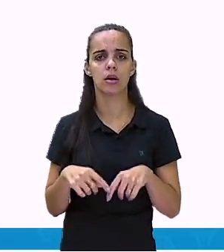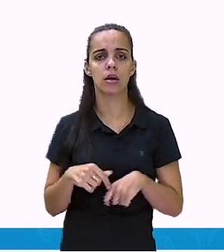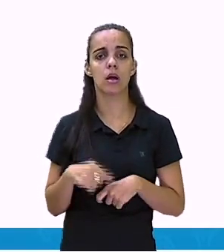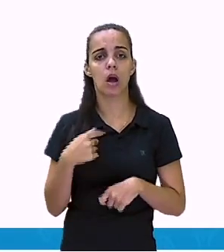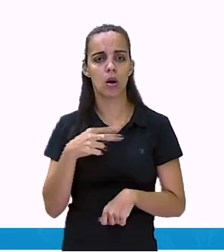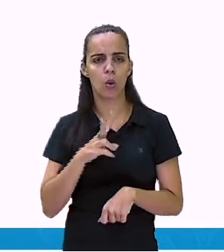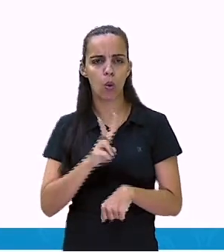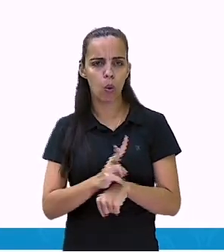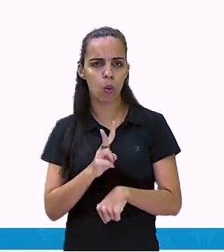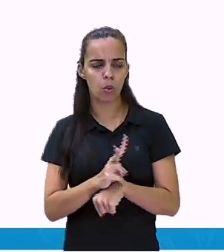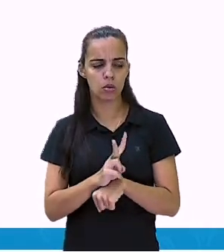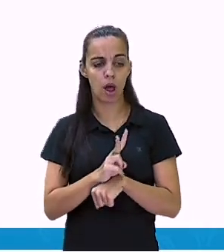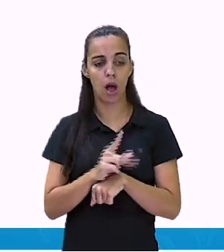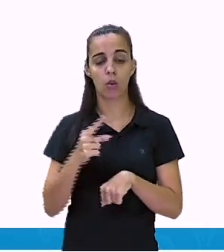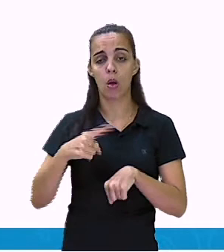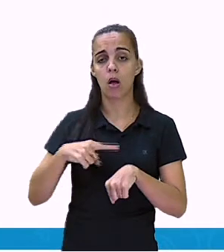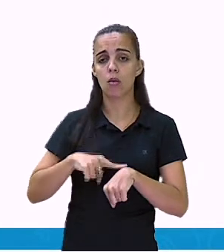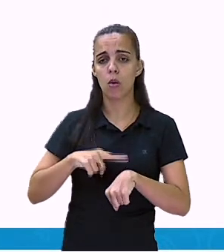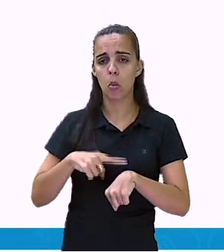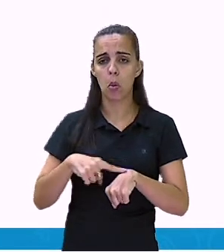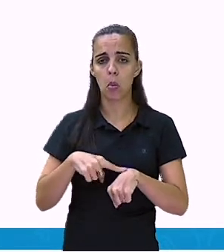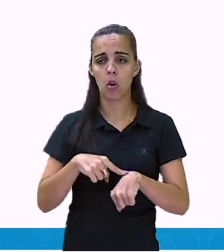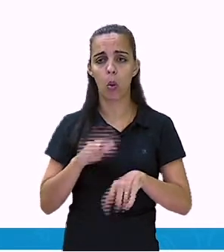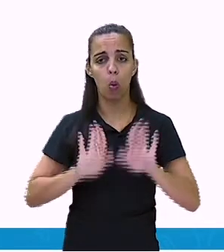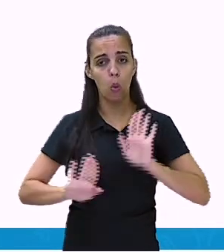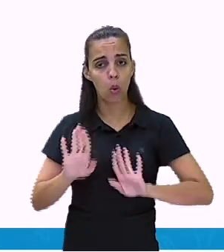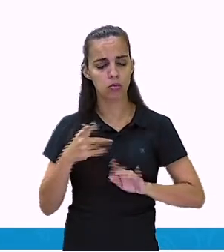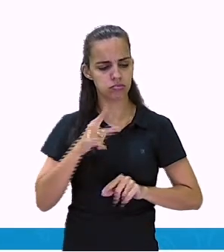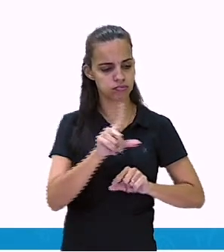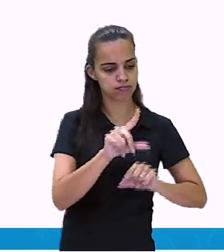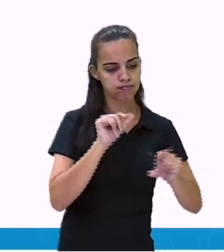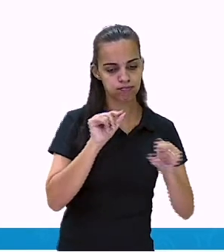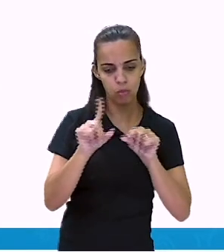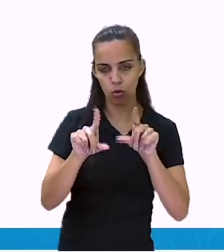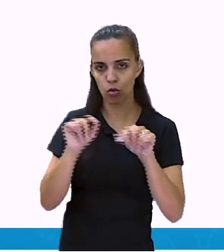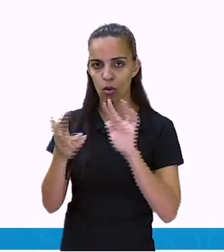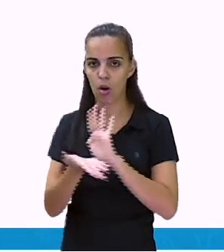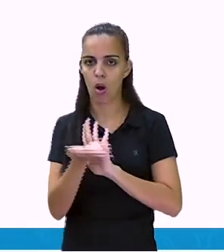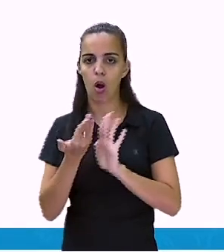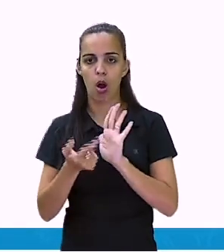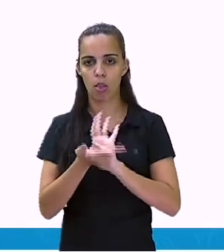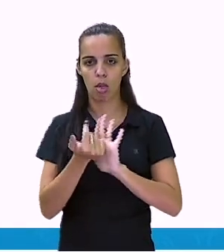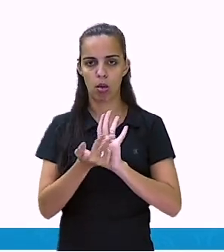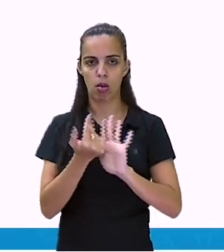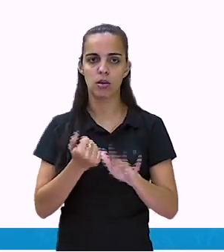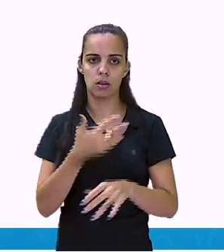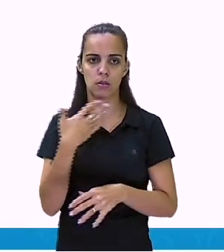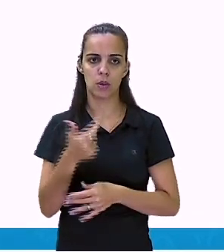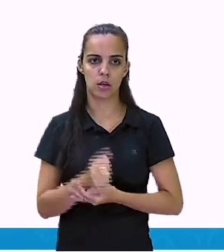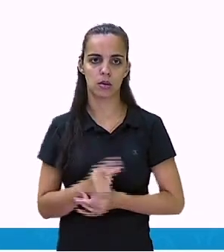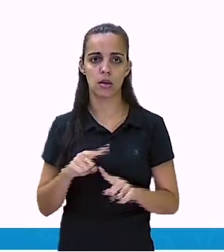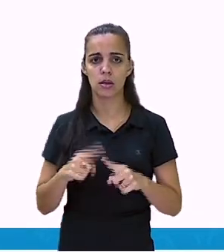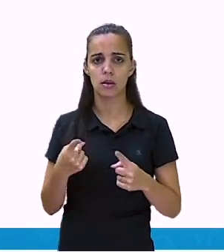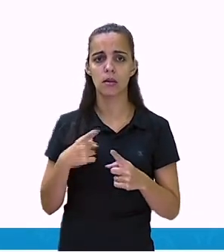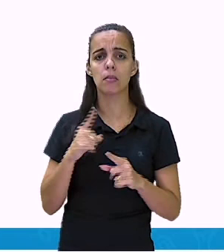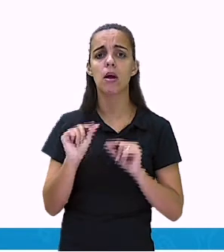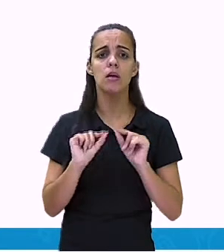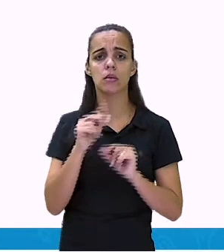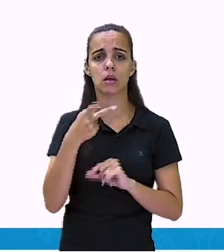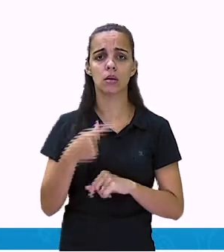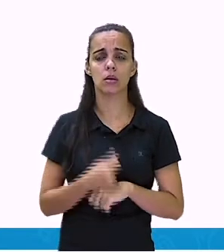maior cuidado na escolha dos conteúdos exibidos. Mas, qual é o argumento,